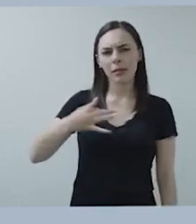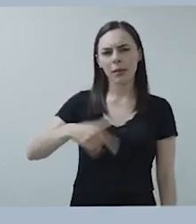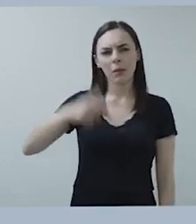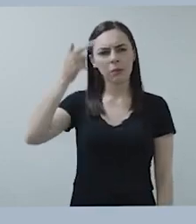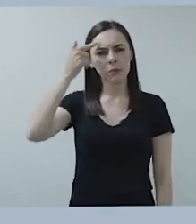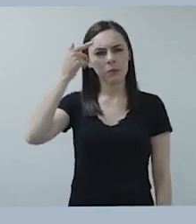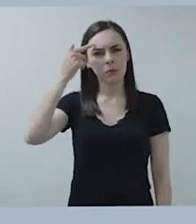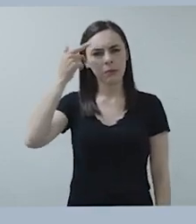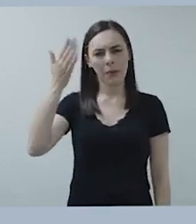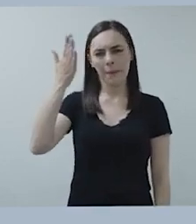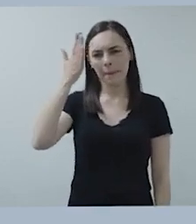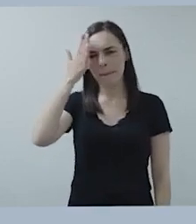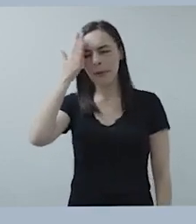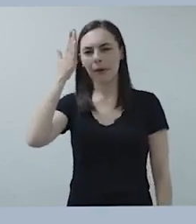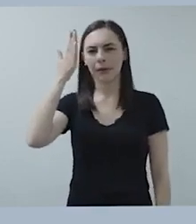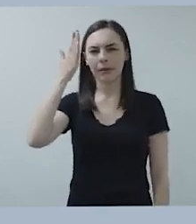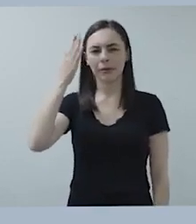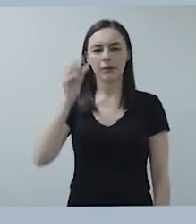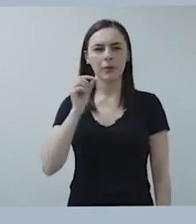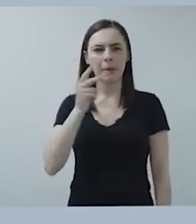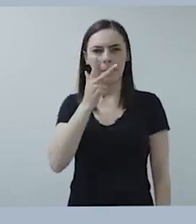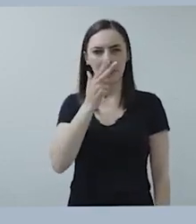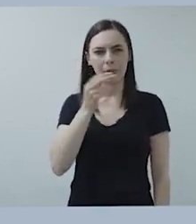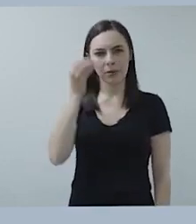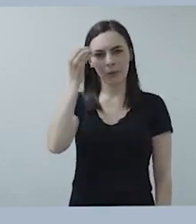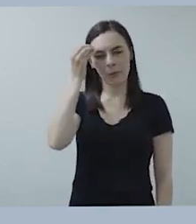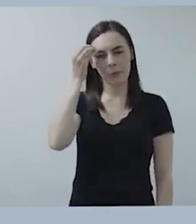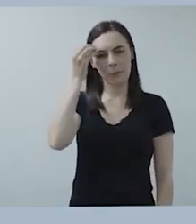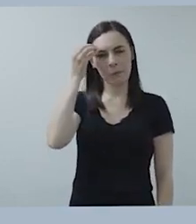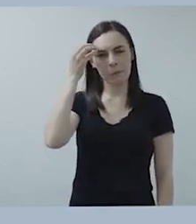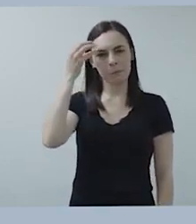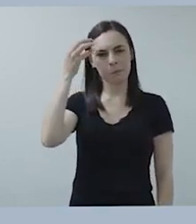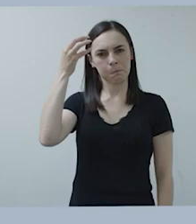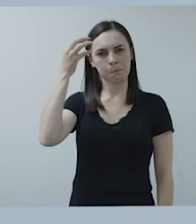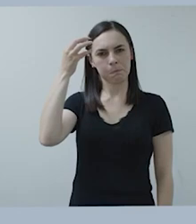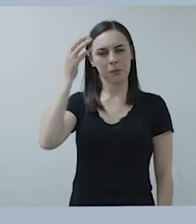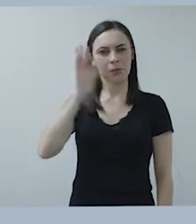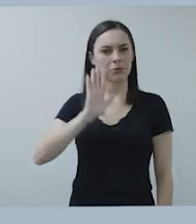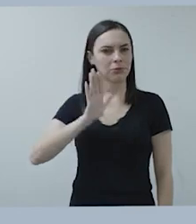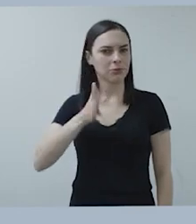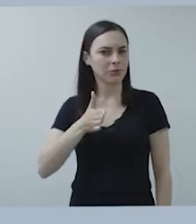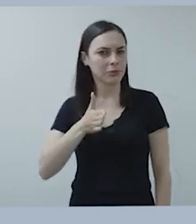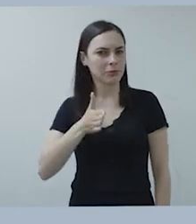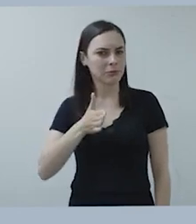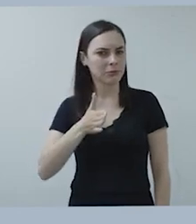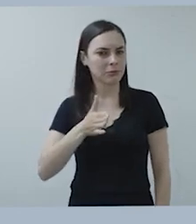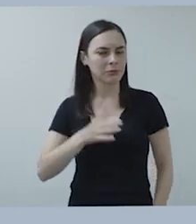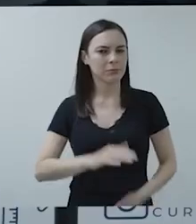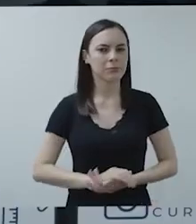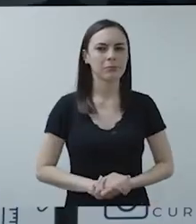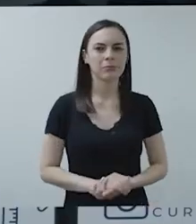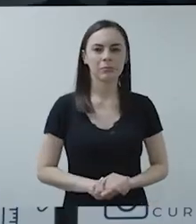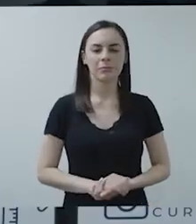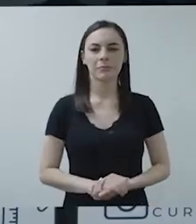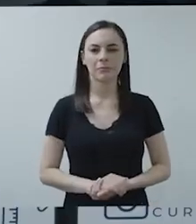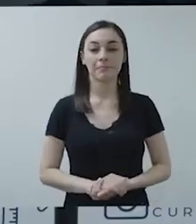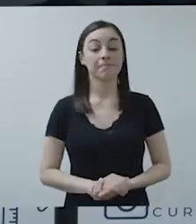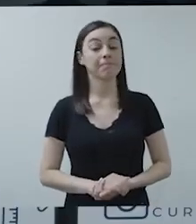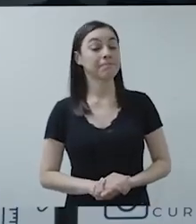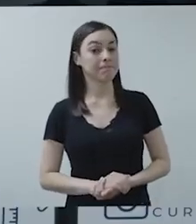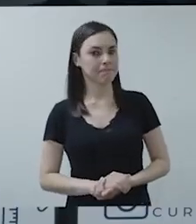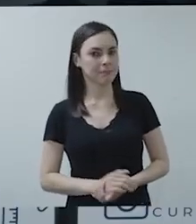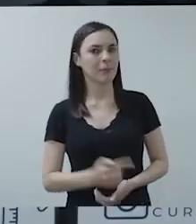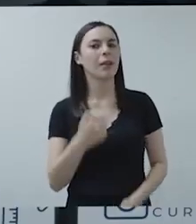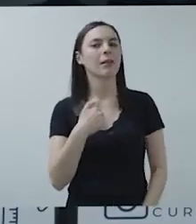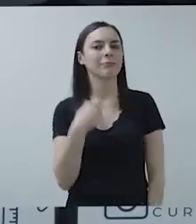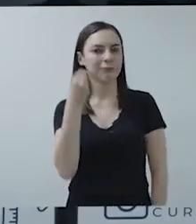a cabeça? E aí formou assim uma bolinha em alguma parte da cabeça? Comigo